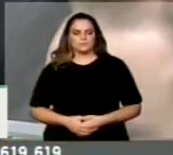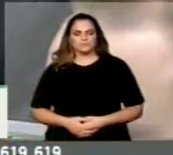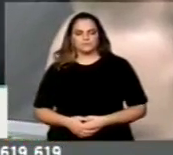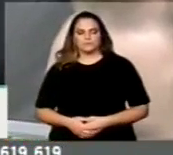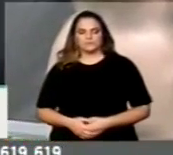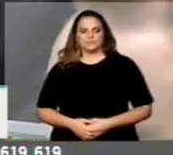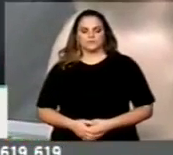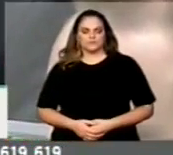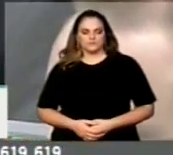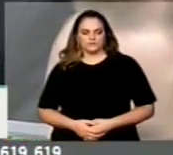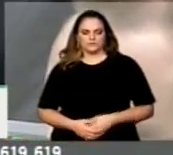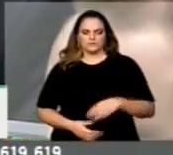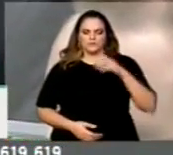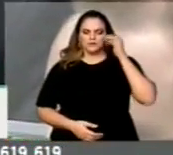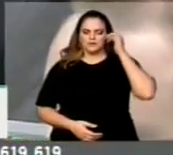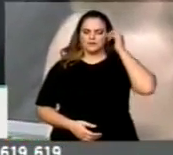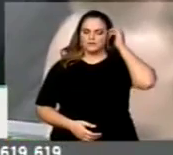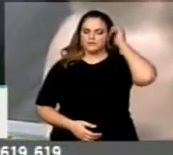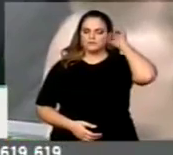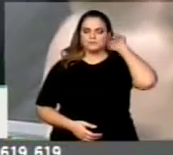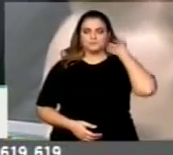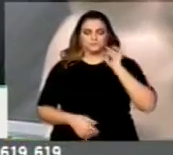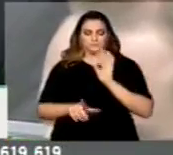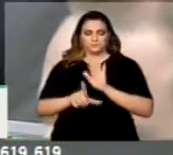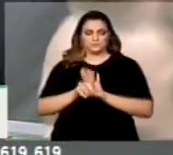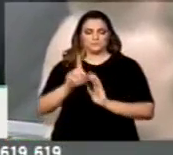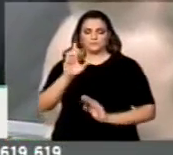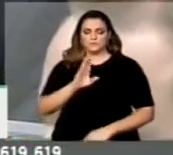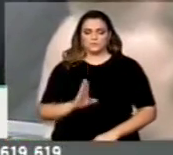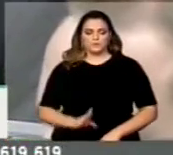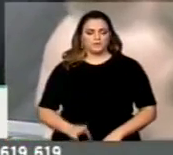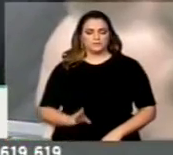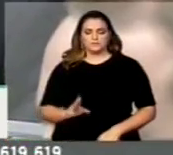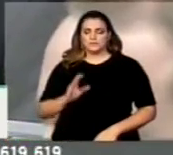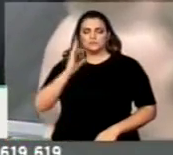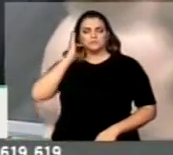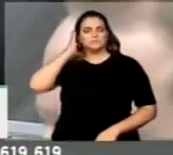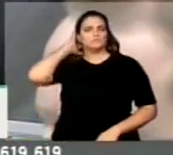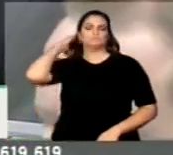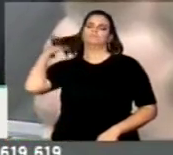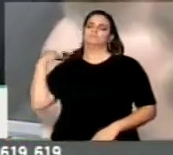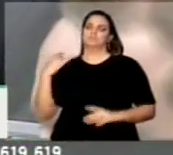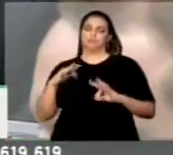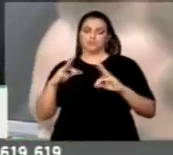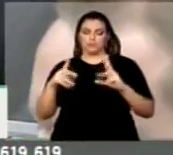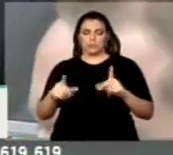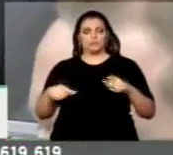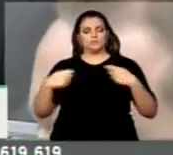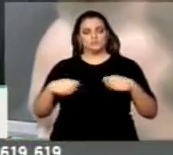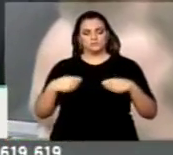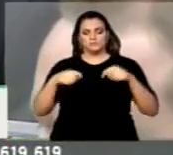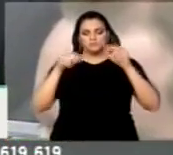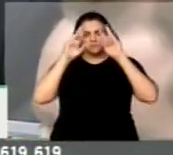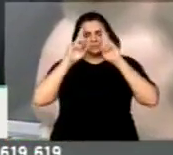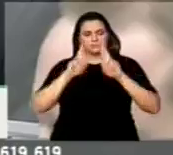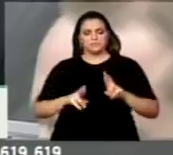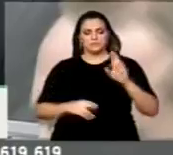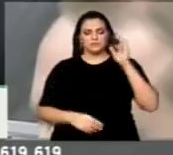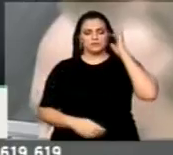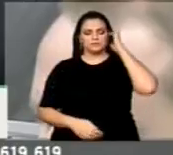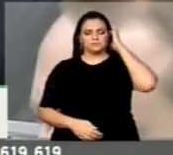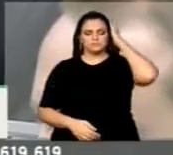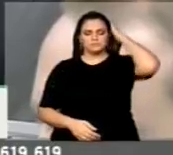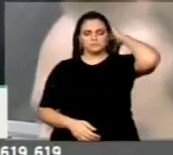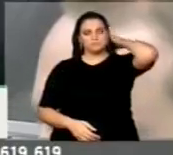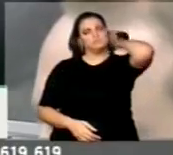que a lei no Brasil é para todos. E uma coisa que as autoridades têm que ter claro no